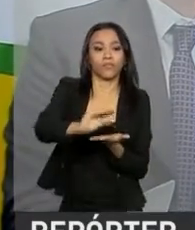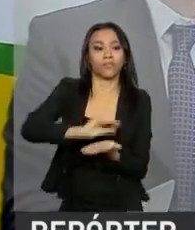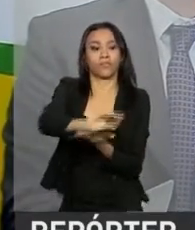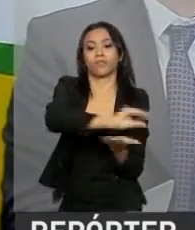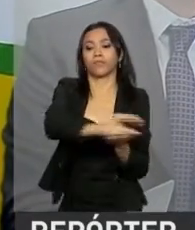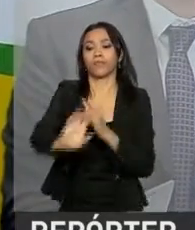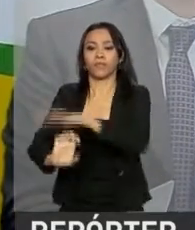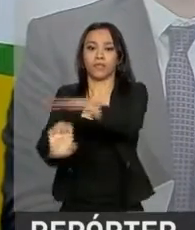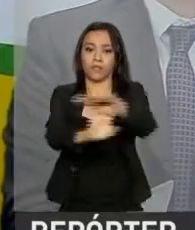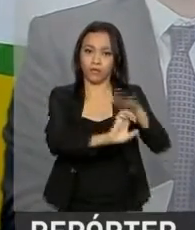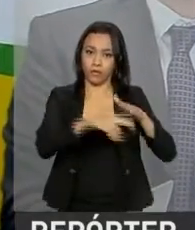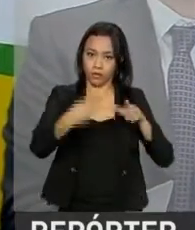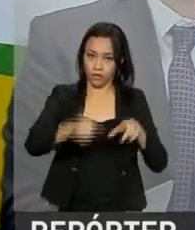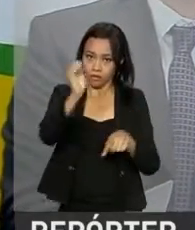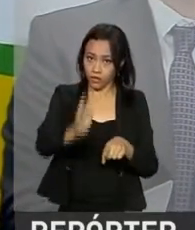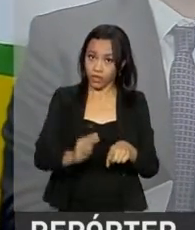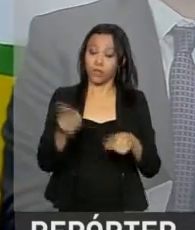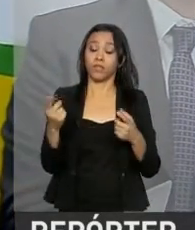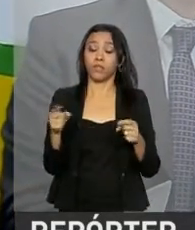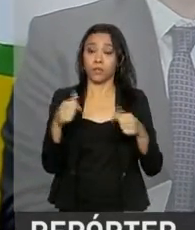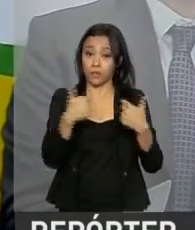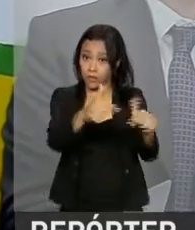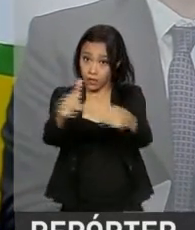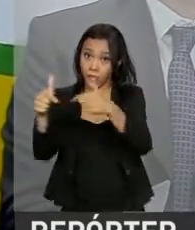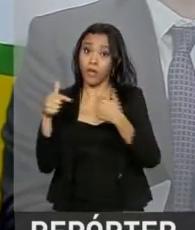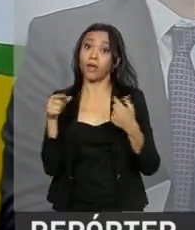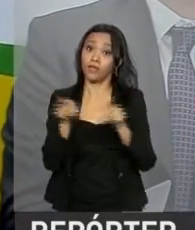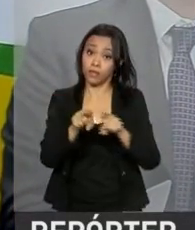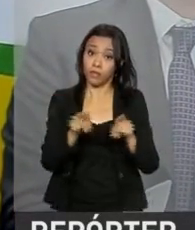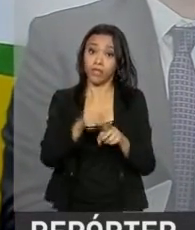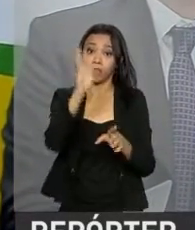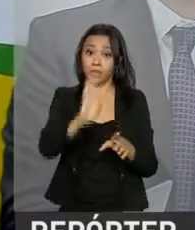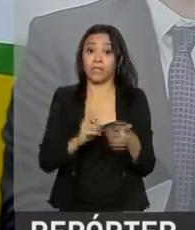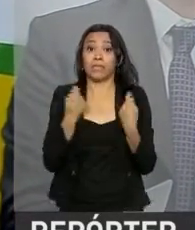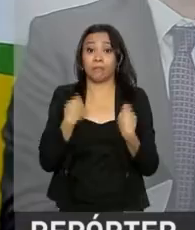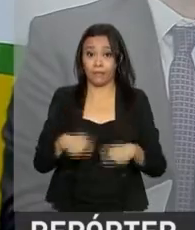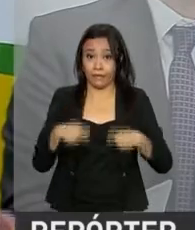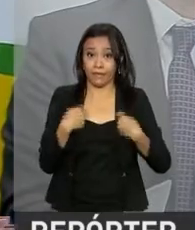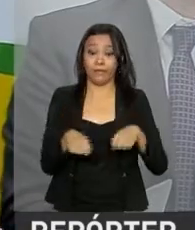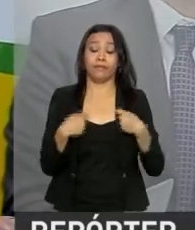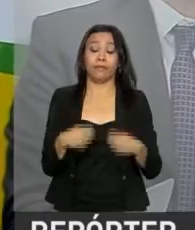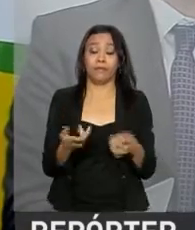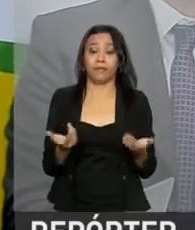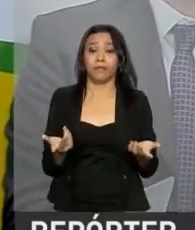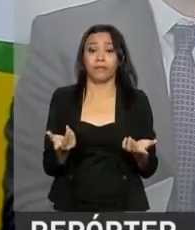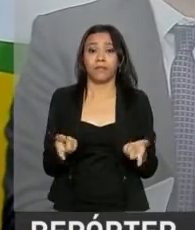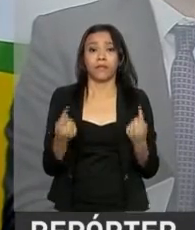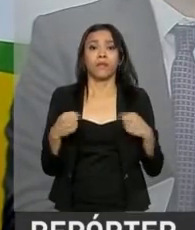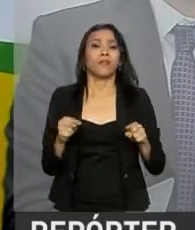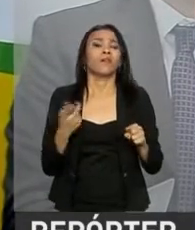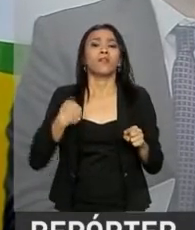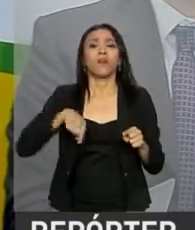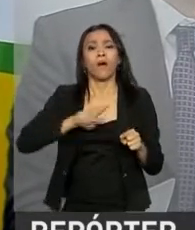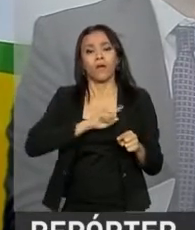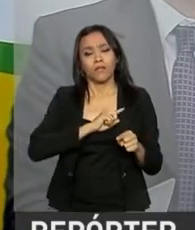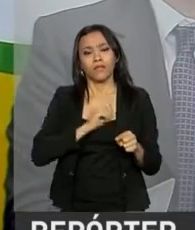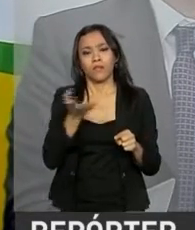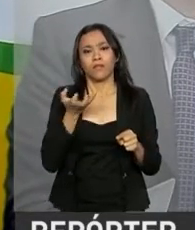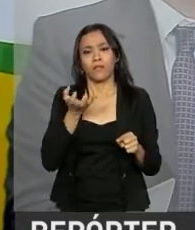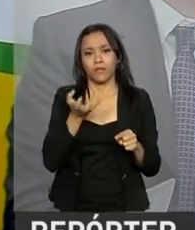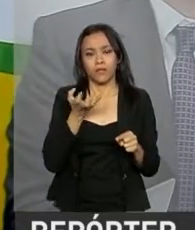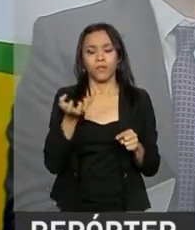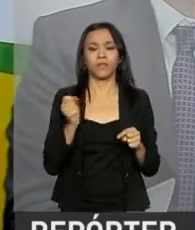ao crescimento, para gerar os empregos que a sociedade brasileira necessita, que nós